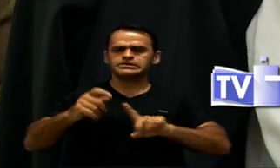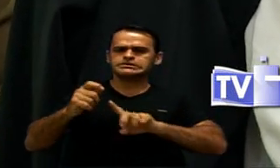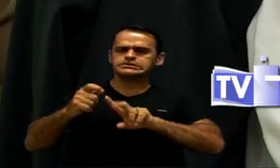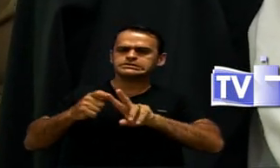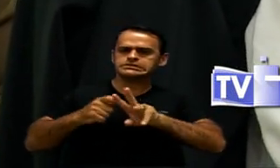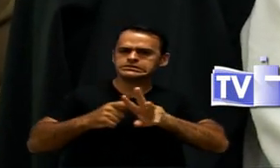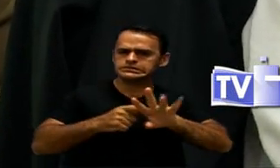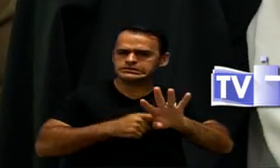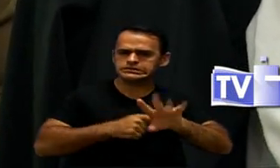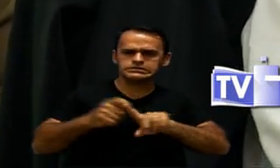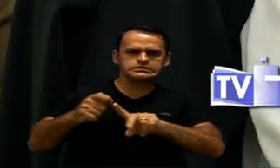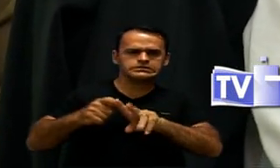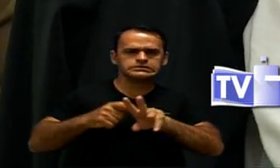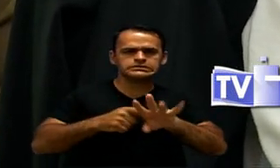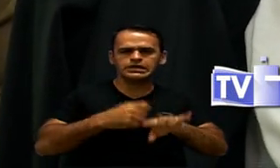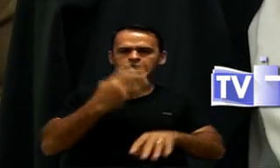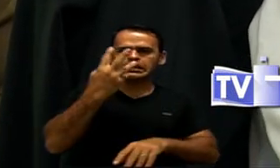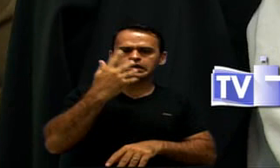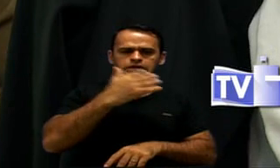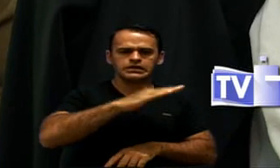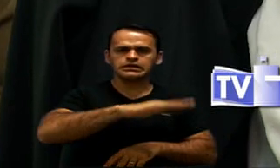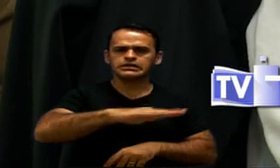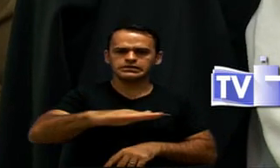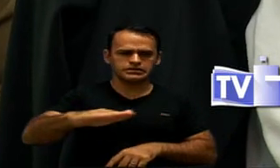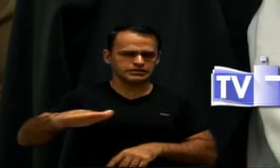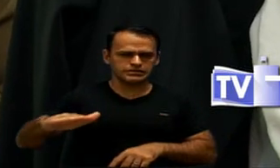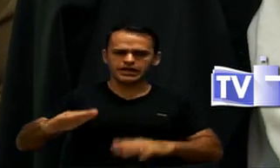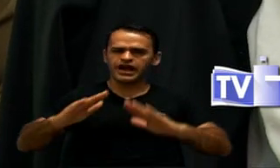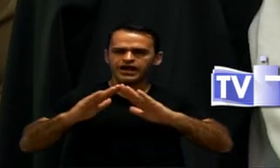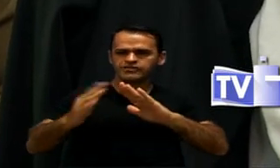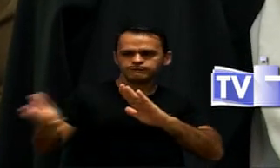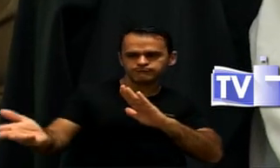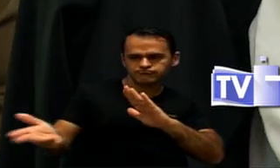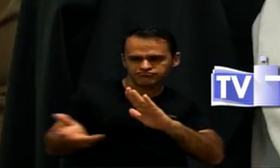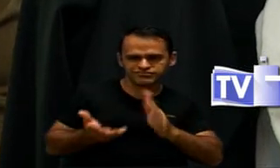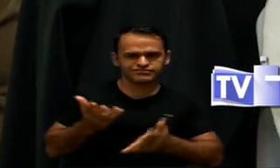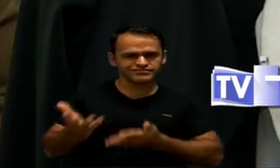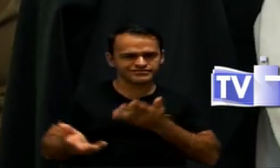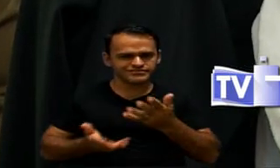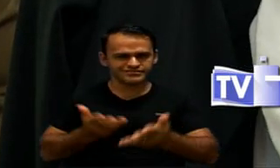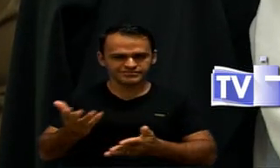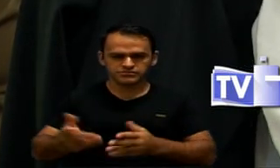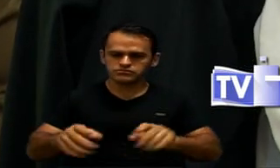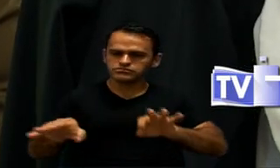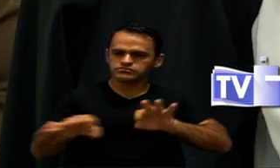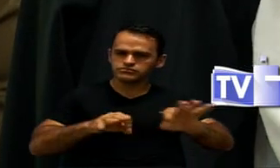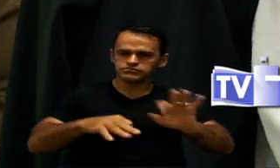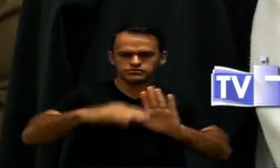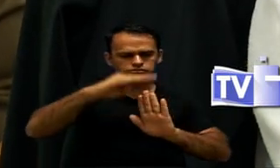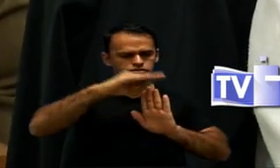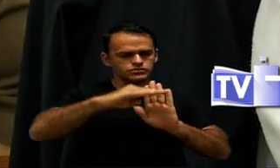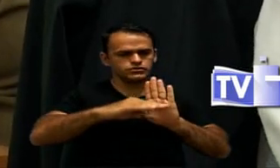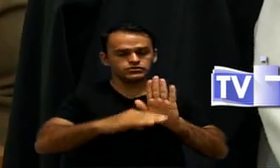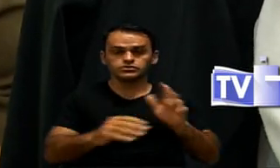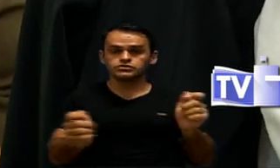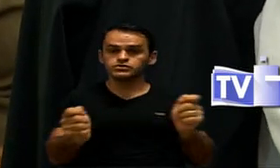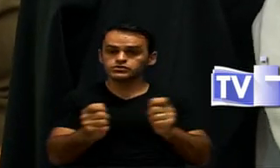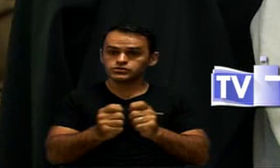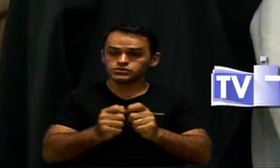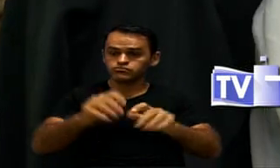protocolo de atendimento das crianças em situação de acolhimento institucional, que foi construído com a